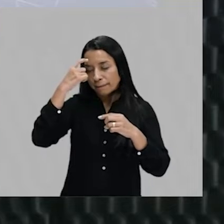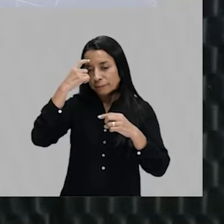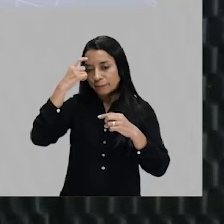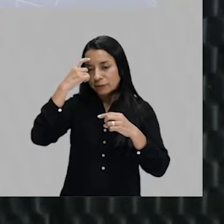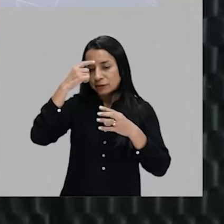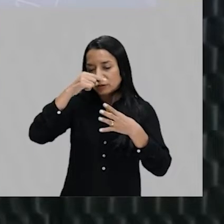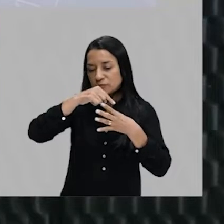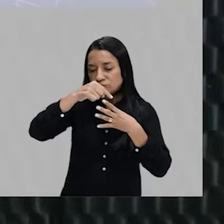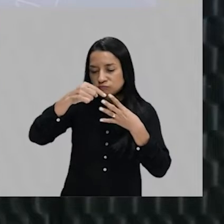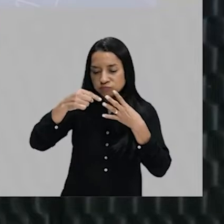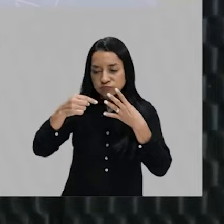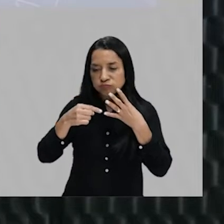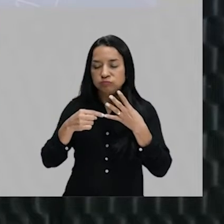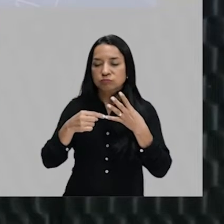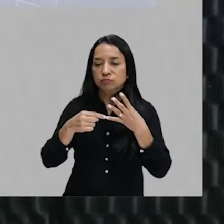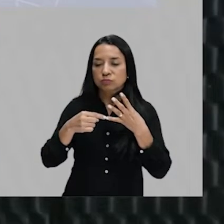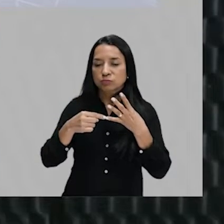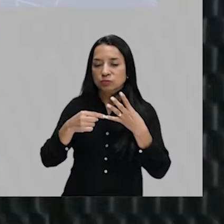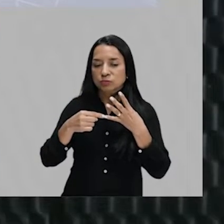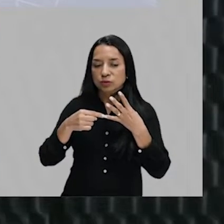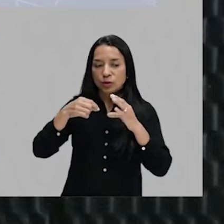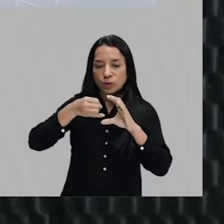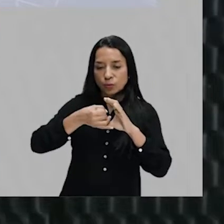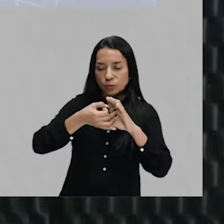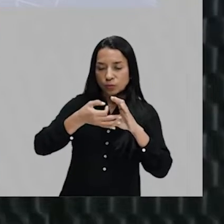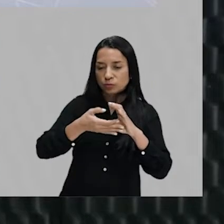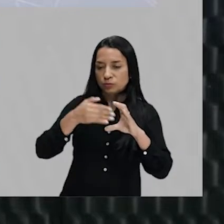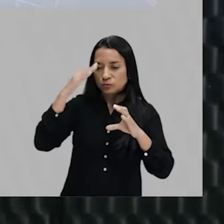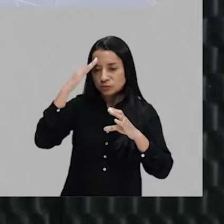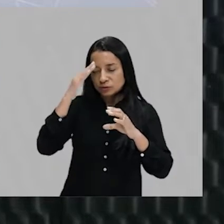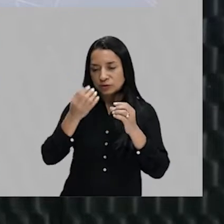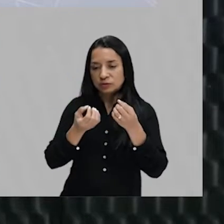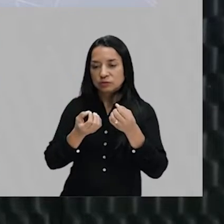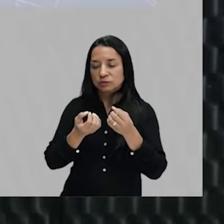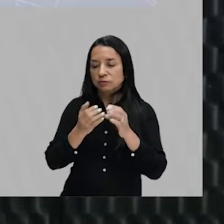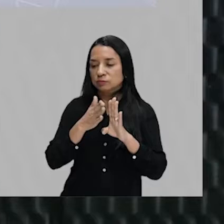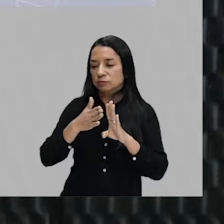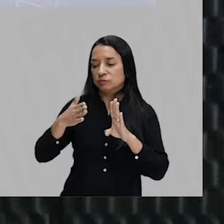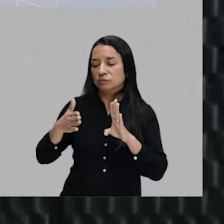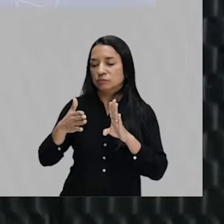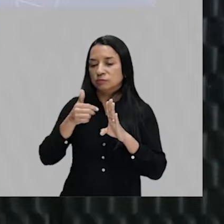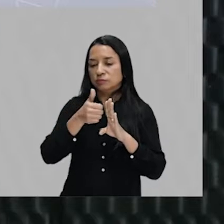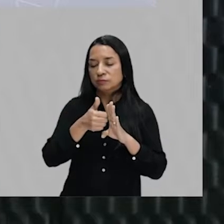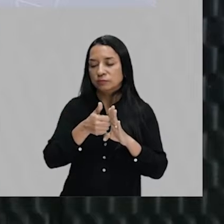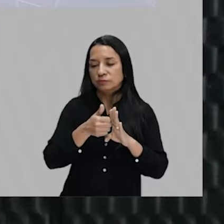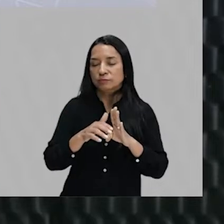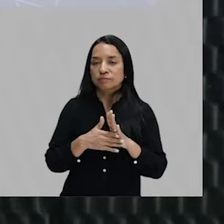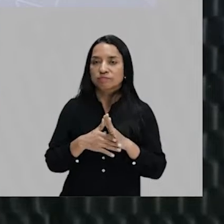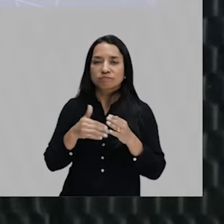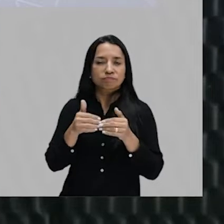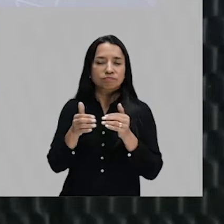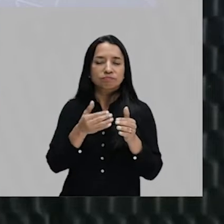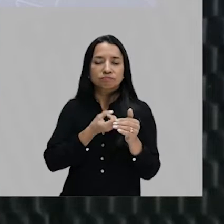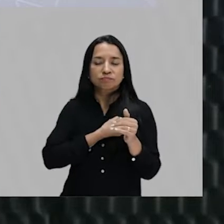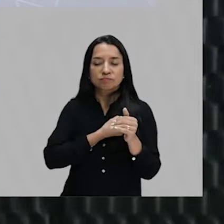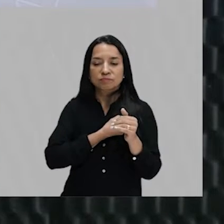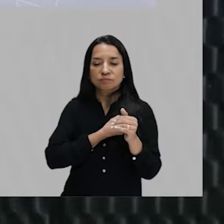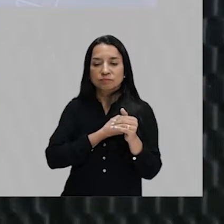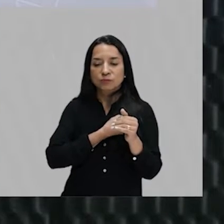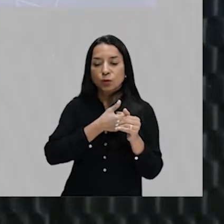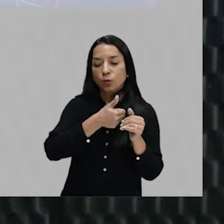encanta os elementos Mas pensa assim conjunto dos números pares compreendidos entre sei lá